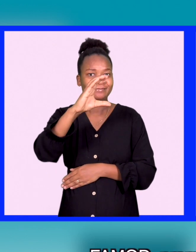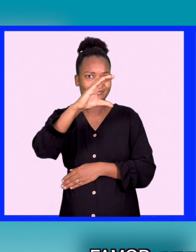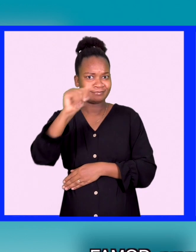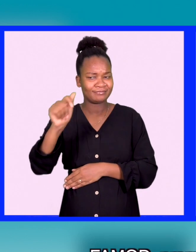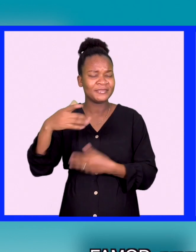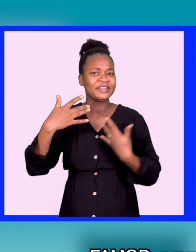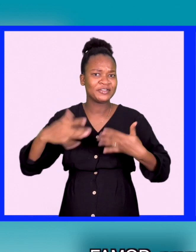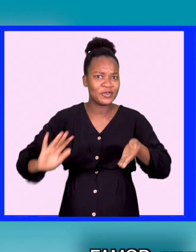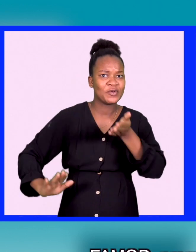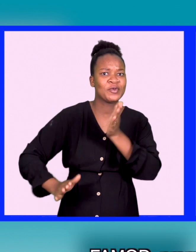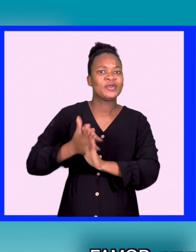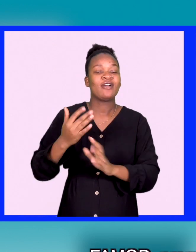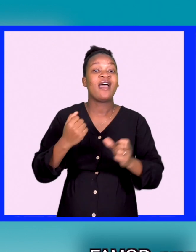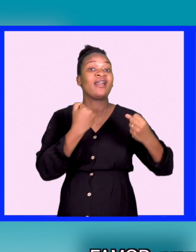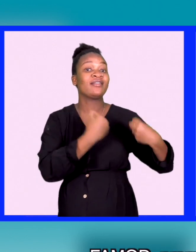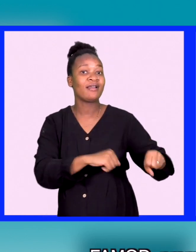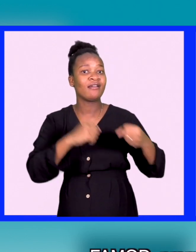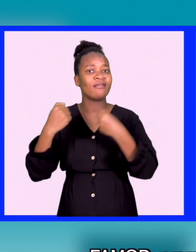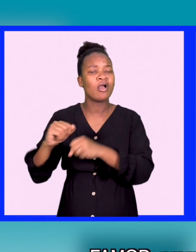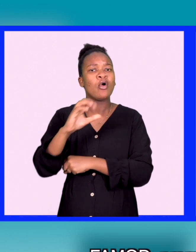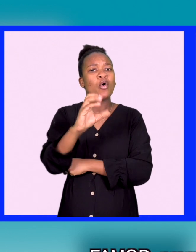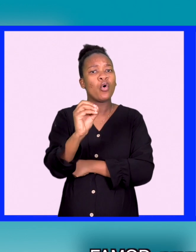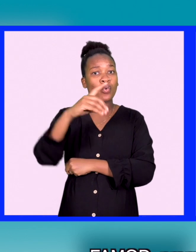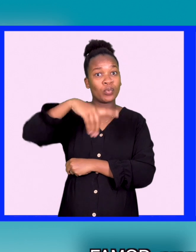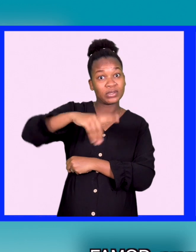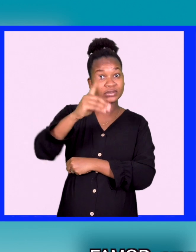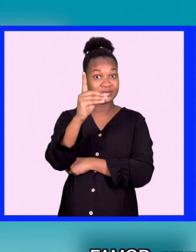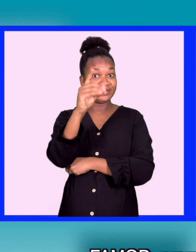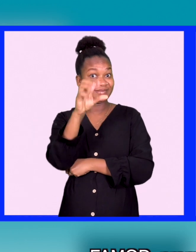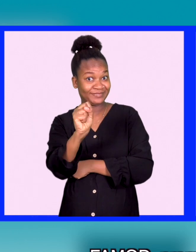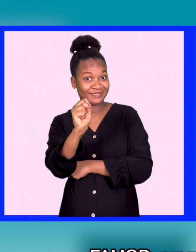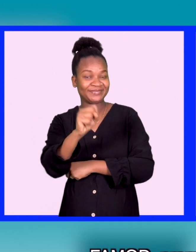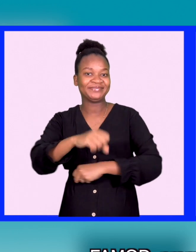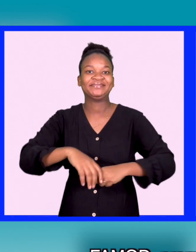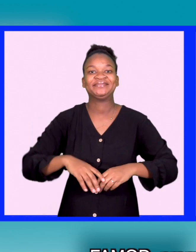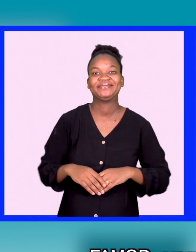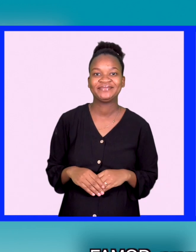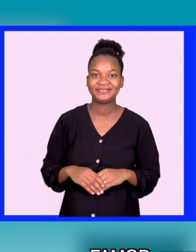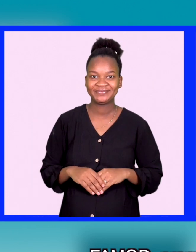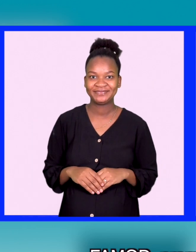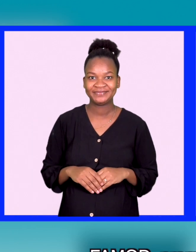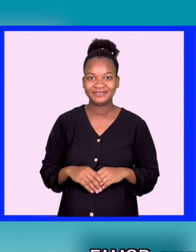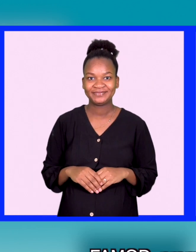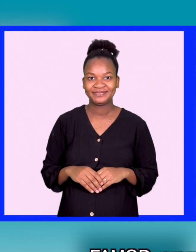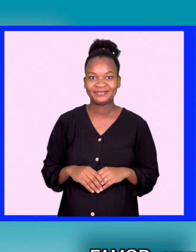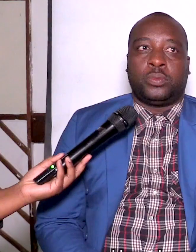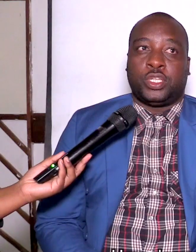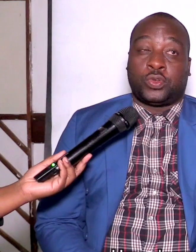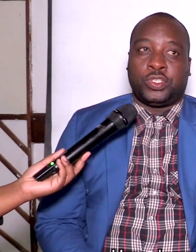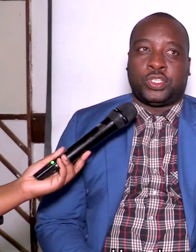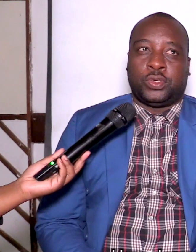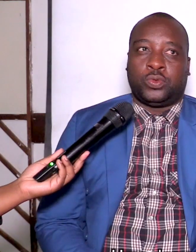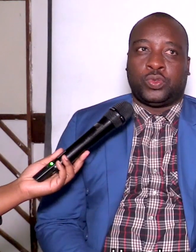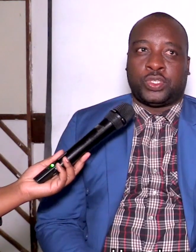FAMOD, promete revitalizar esta organização e dar primazia às OPDs na execução das atividades. Uma